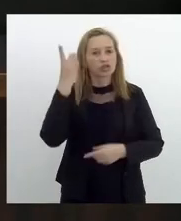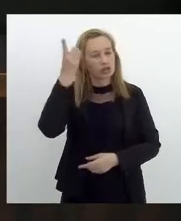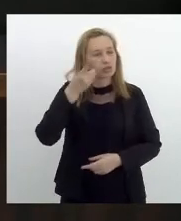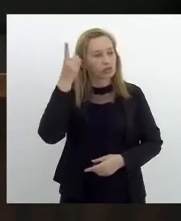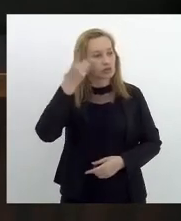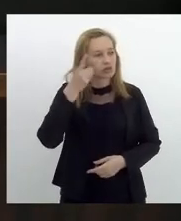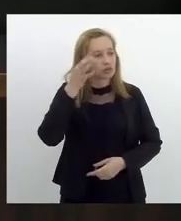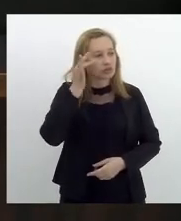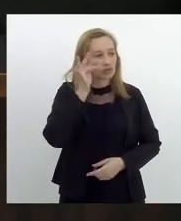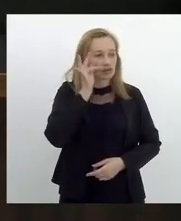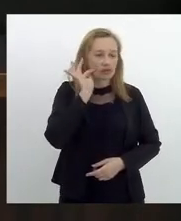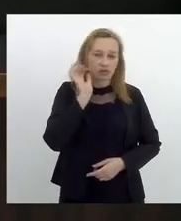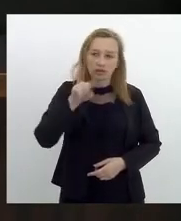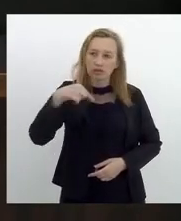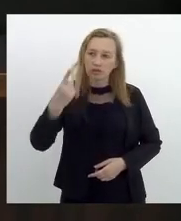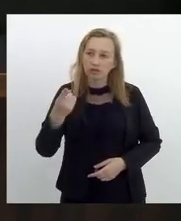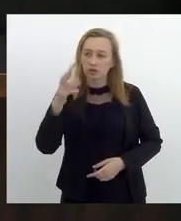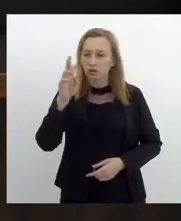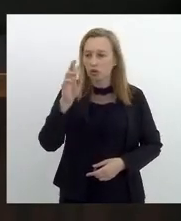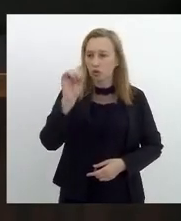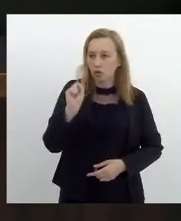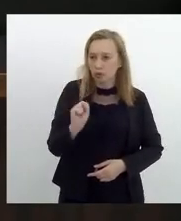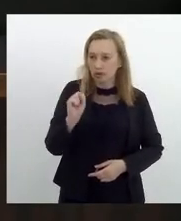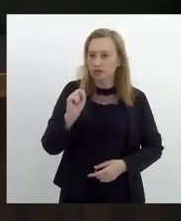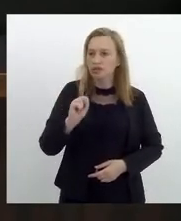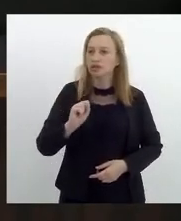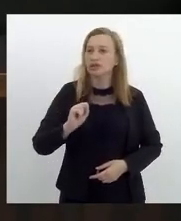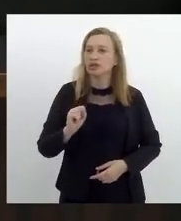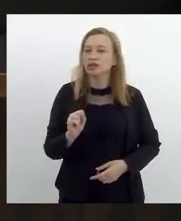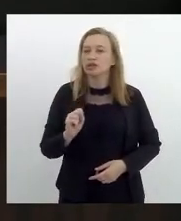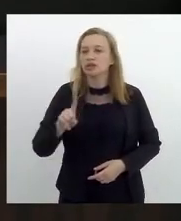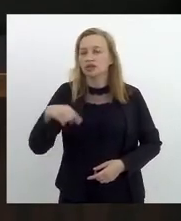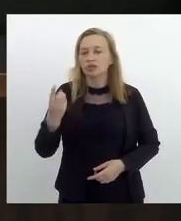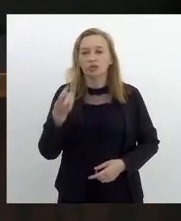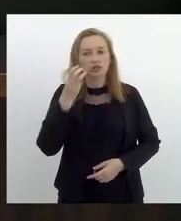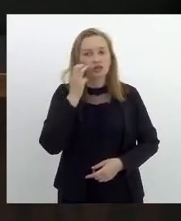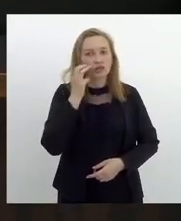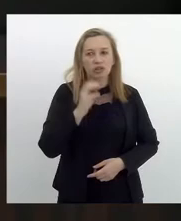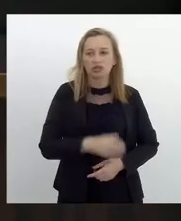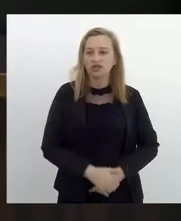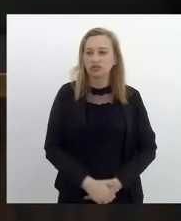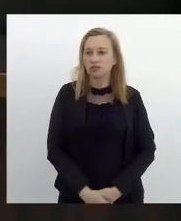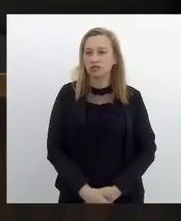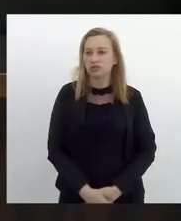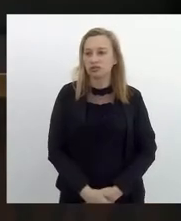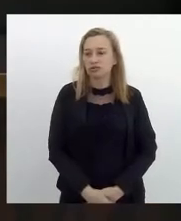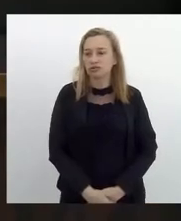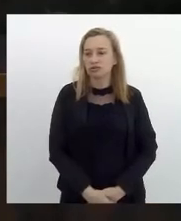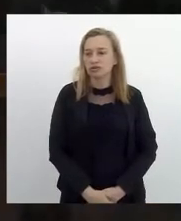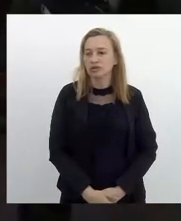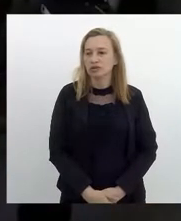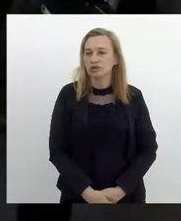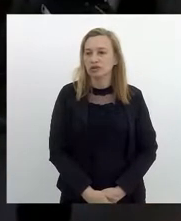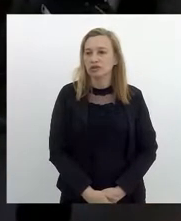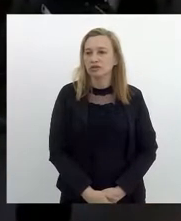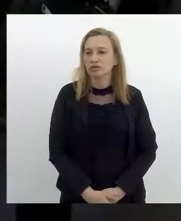deputado Flávio Serafini, deputado Rubens Bontempo. Valdec Carneiro.